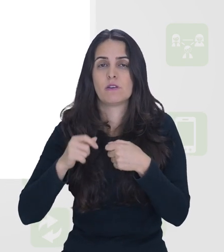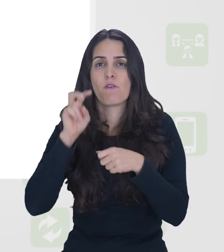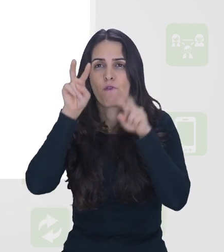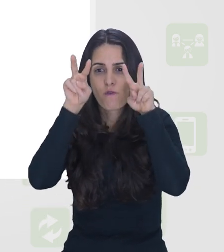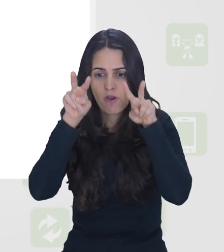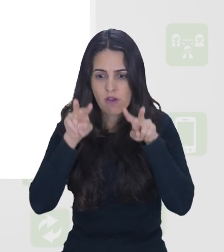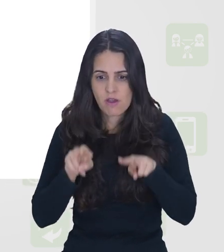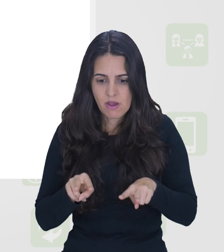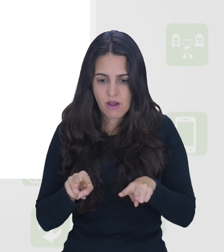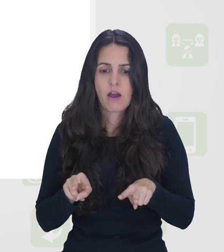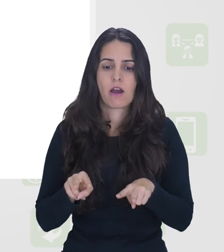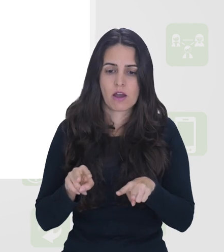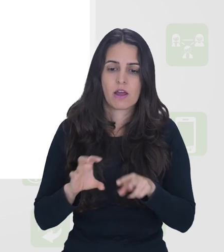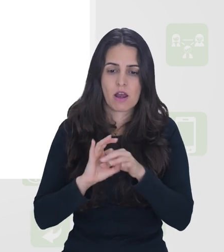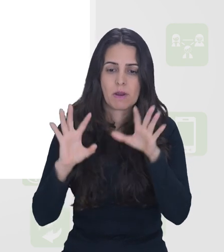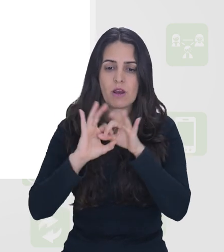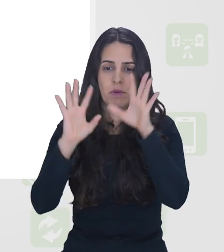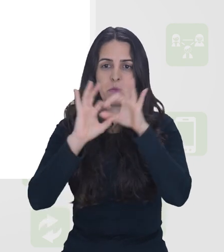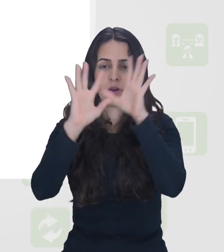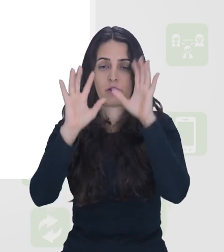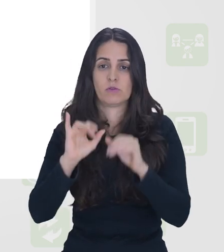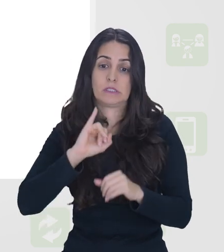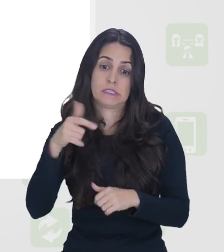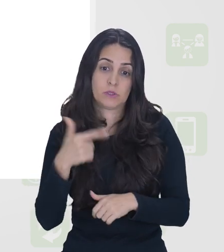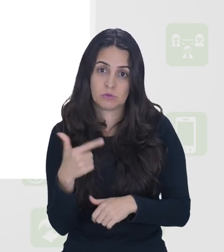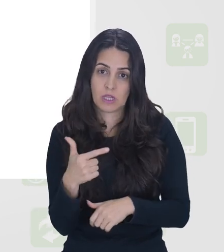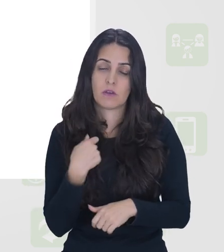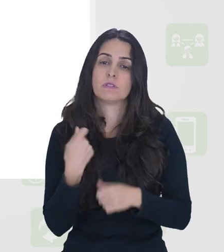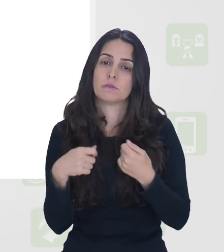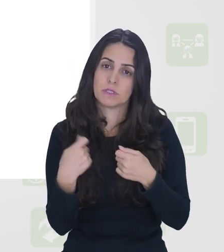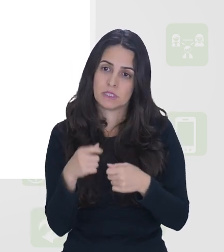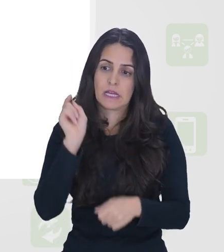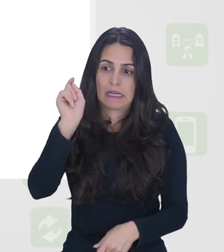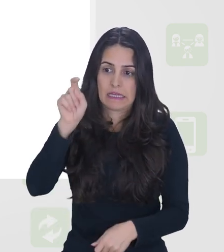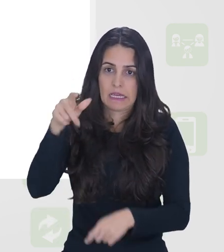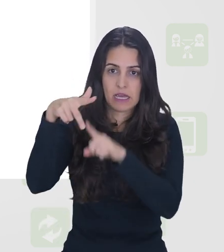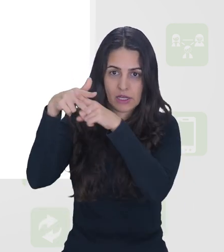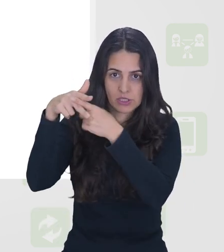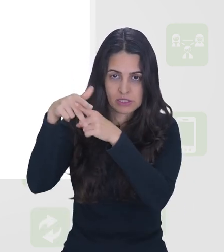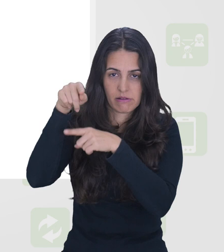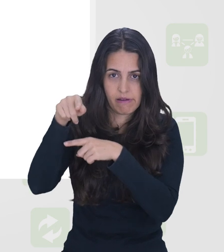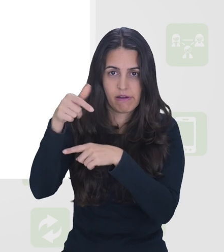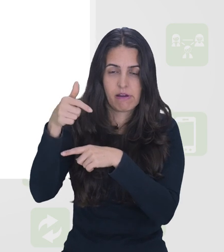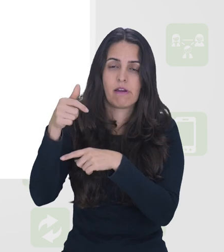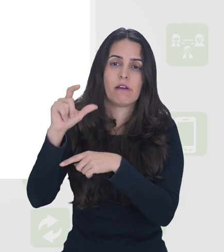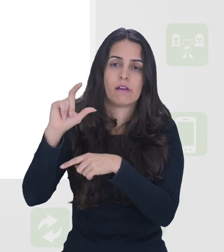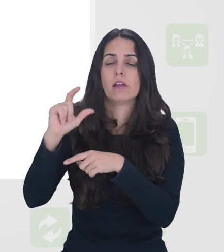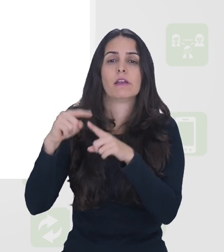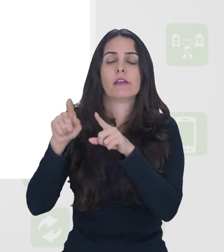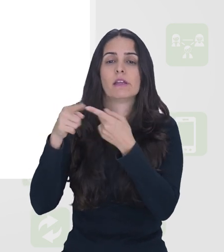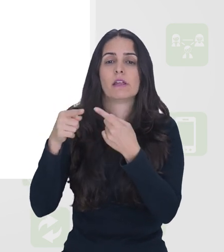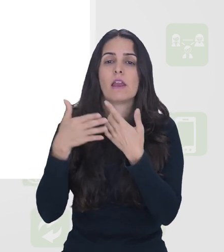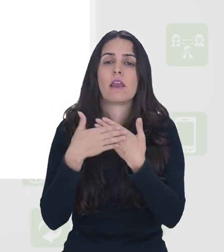visível se não tiver eu só vim editar e clicar em mostrar que aí ele volta a aparecer tá bem